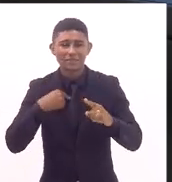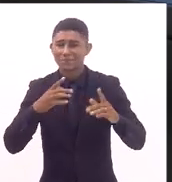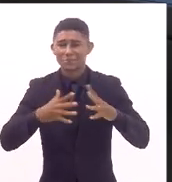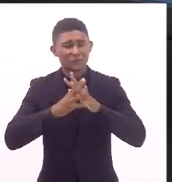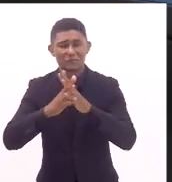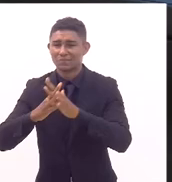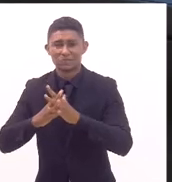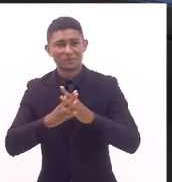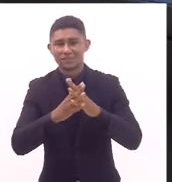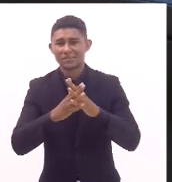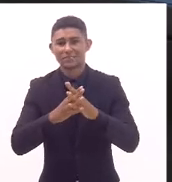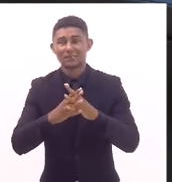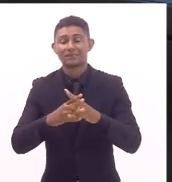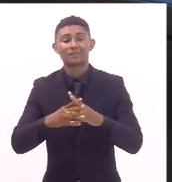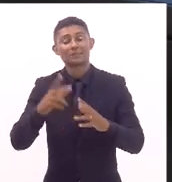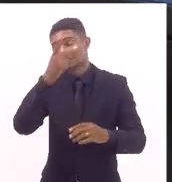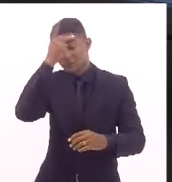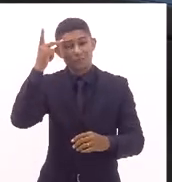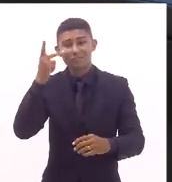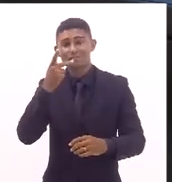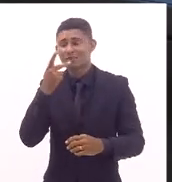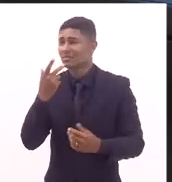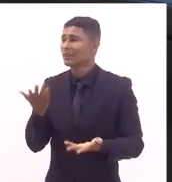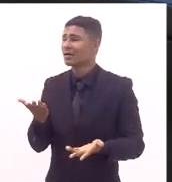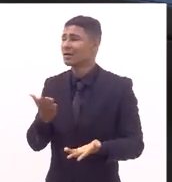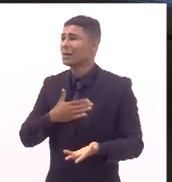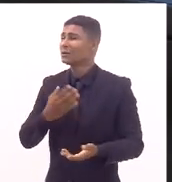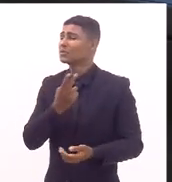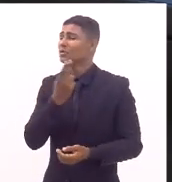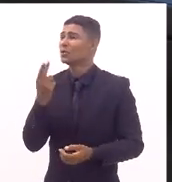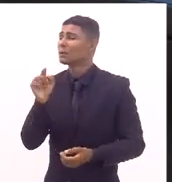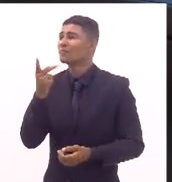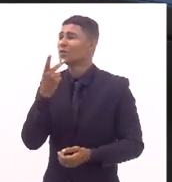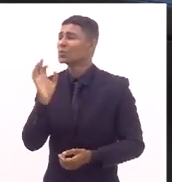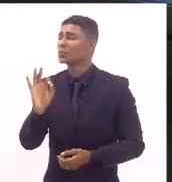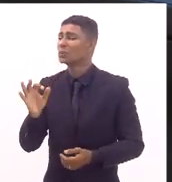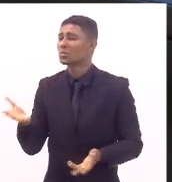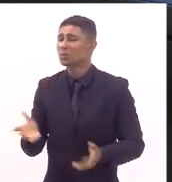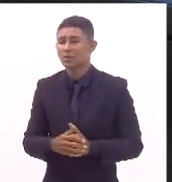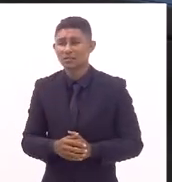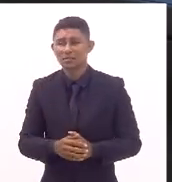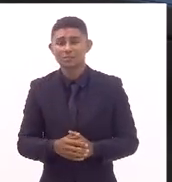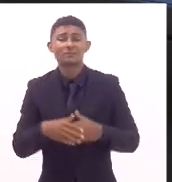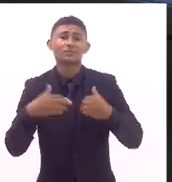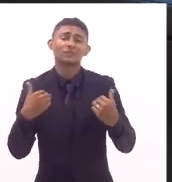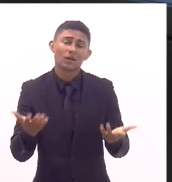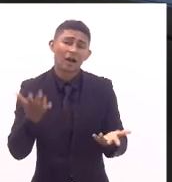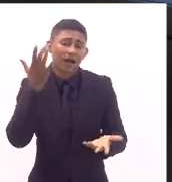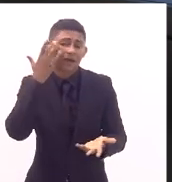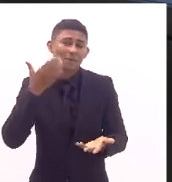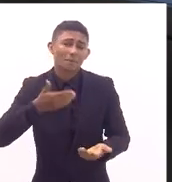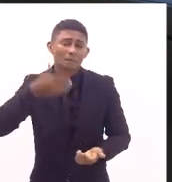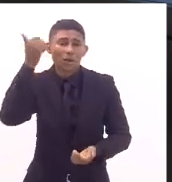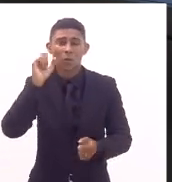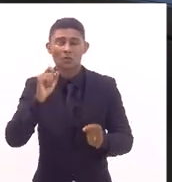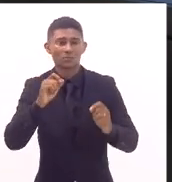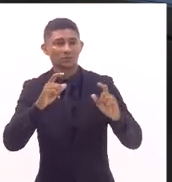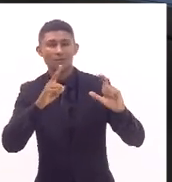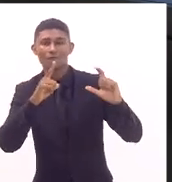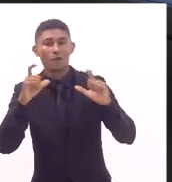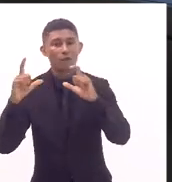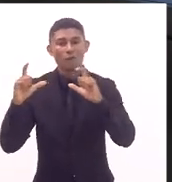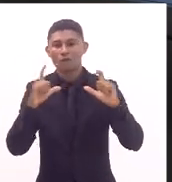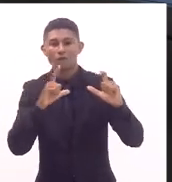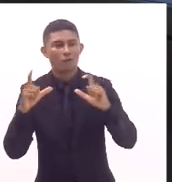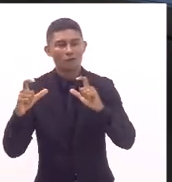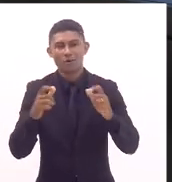as pessoas falam assim puxa Benedita nem falou meu nome ela nem disse então eu prefiro tirar as fotos porque